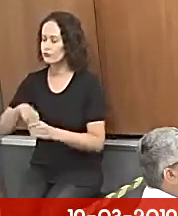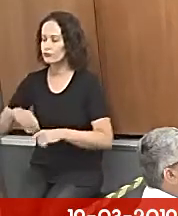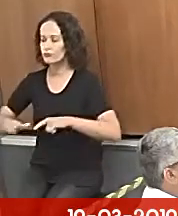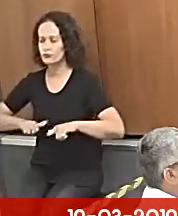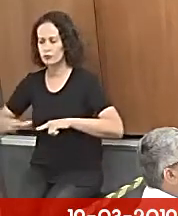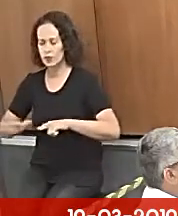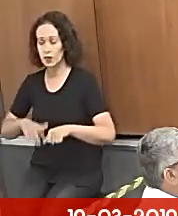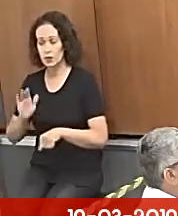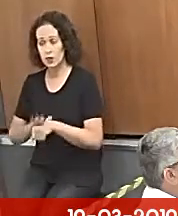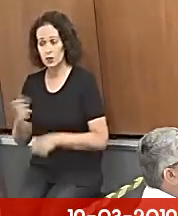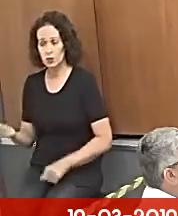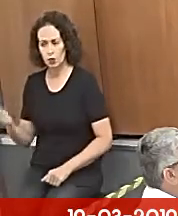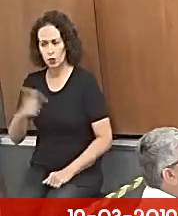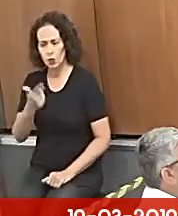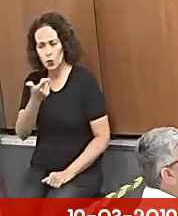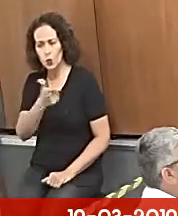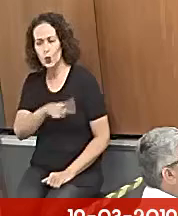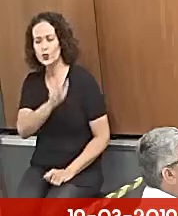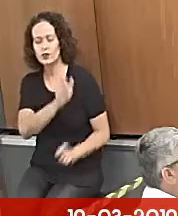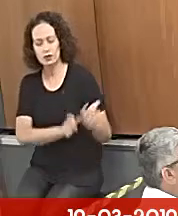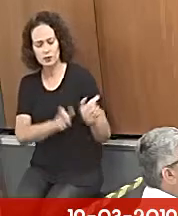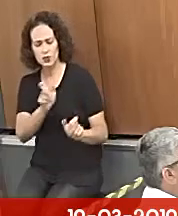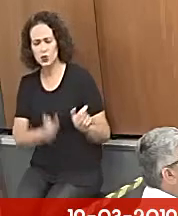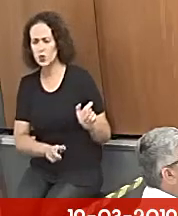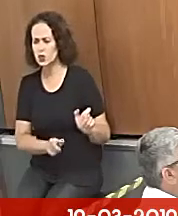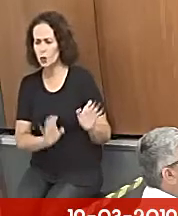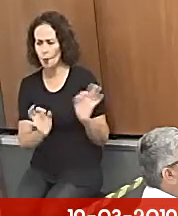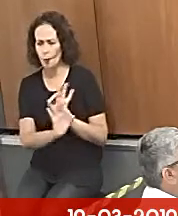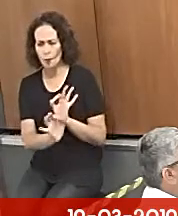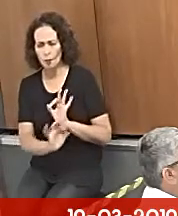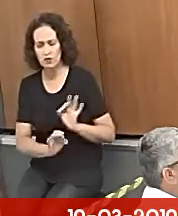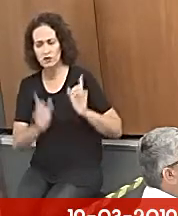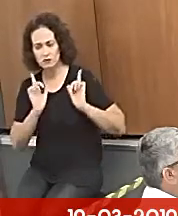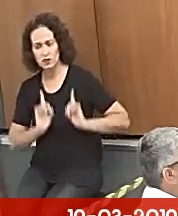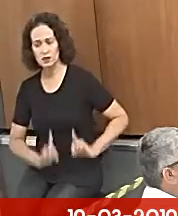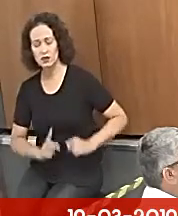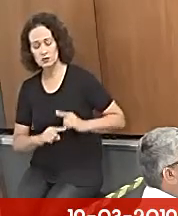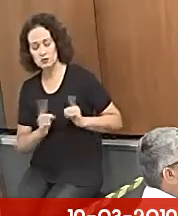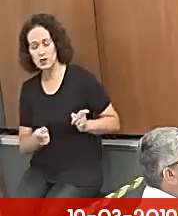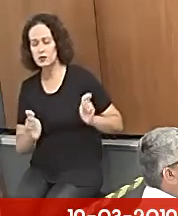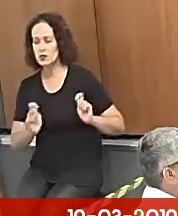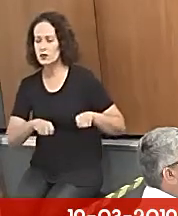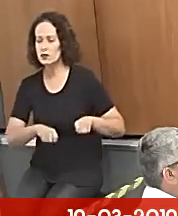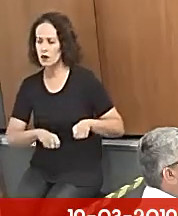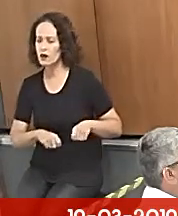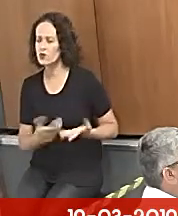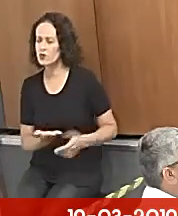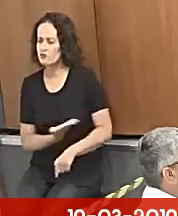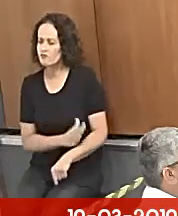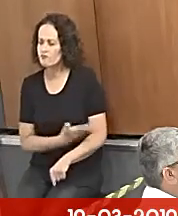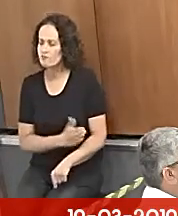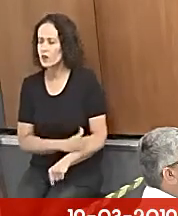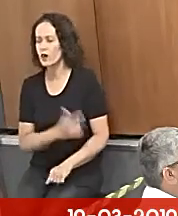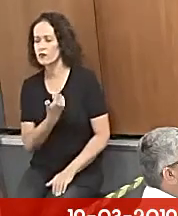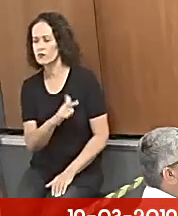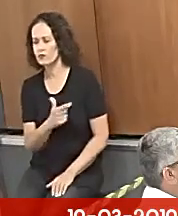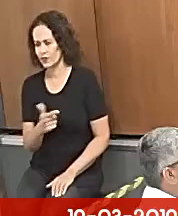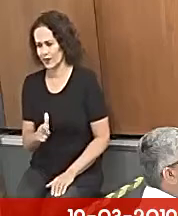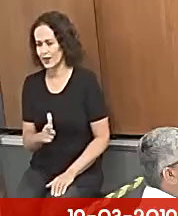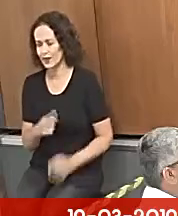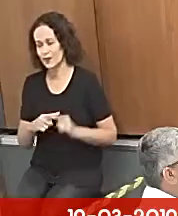outros profissionais que às vezes não têm uma deficiência mas não tem a capacidade técnica que diversos